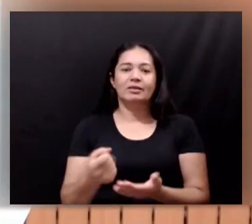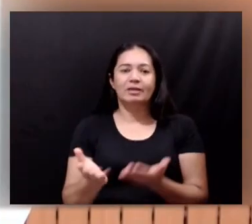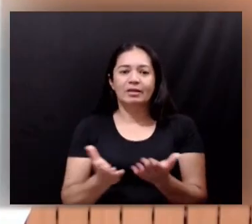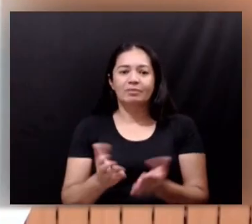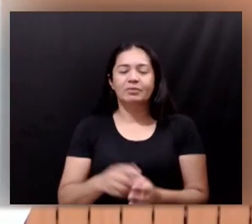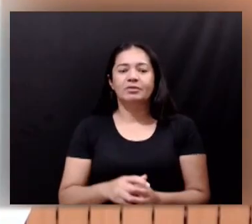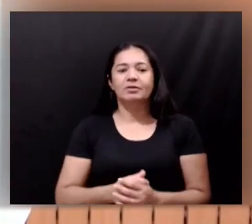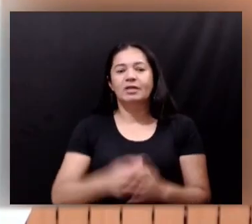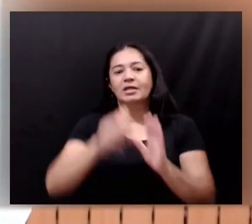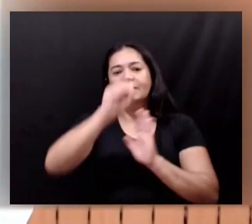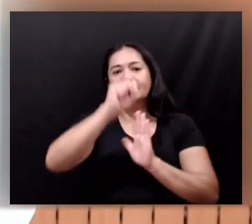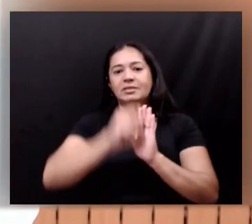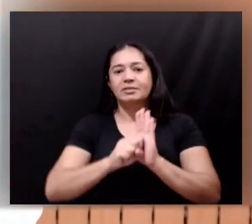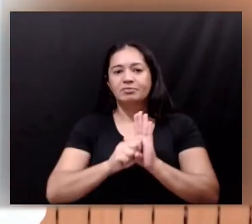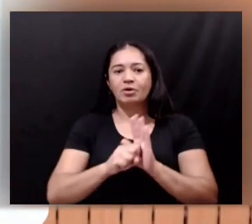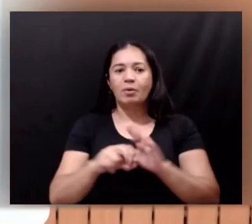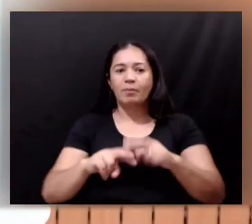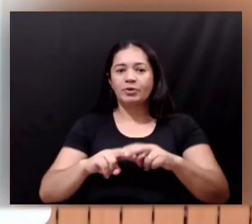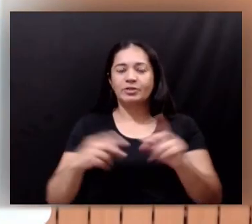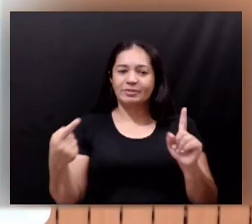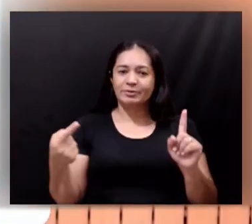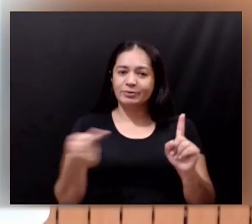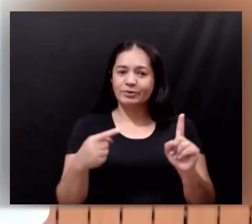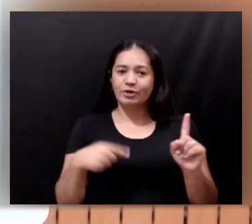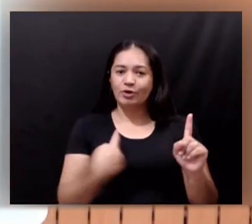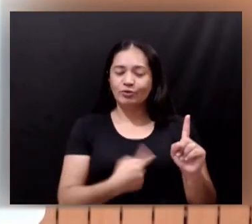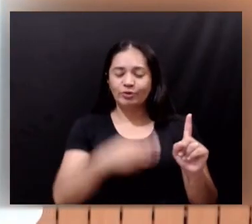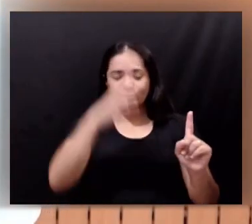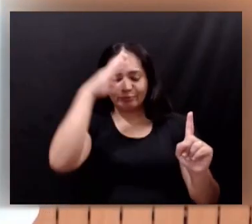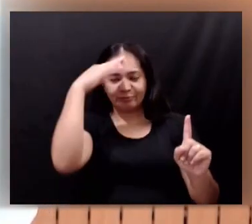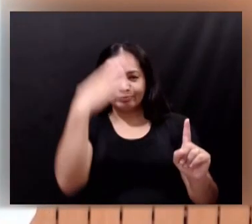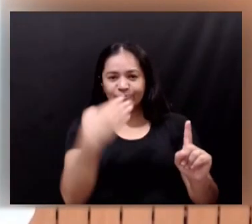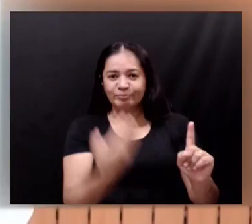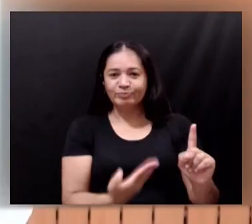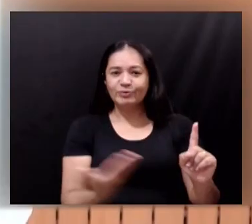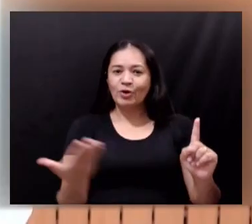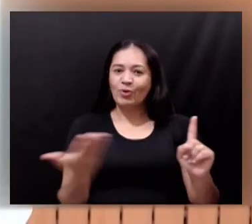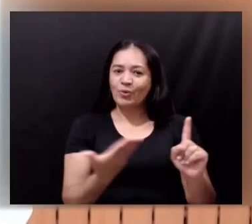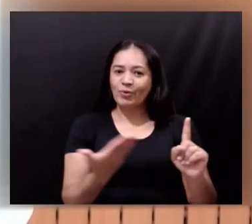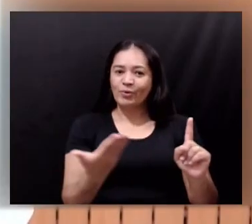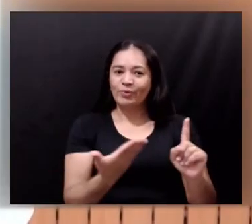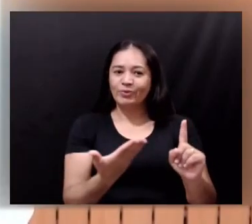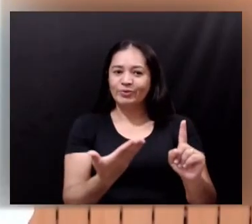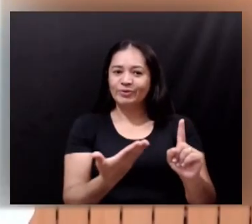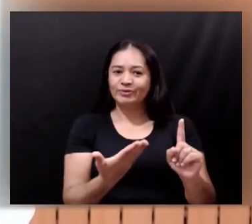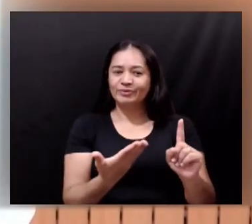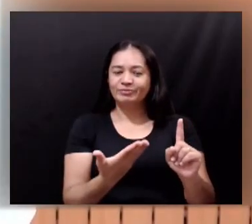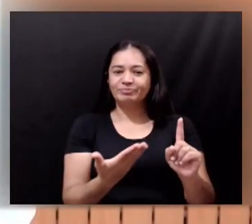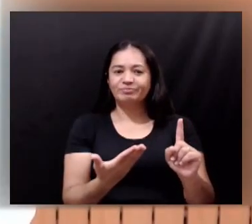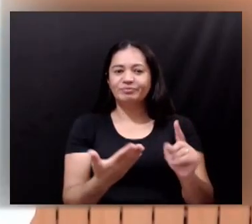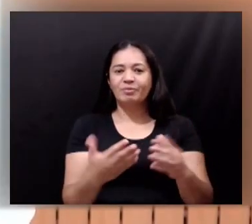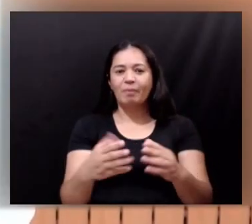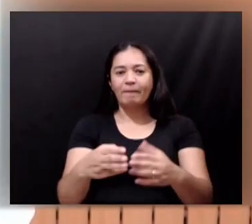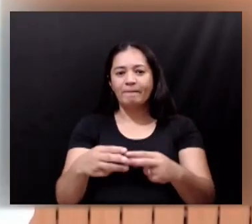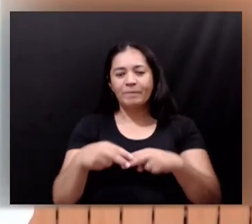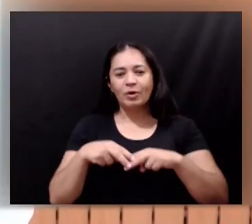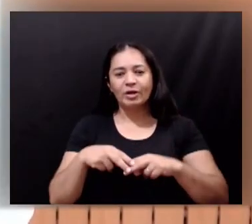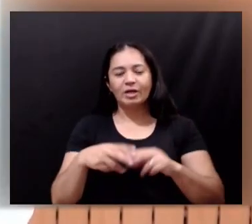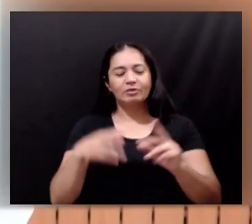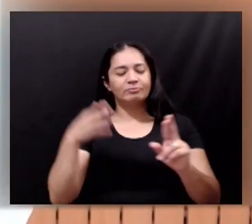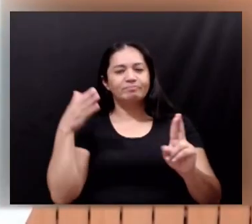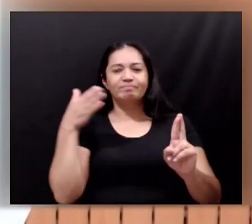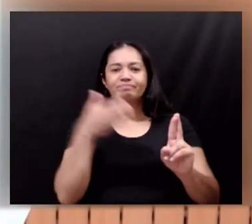que ele é o nosso homenageado de hoje, pela sua referência, mas, sobretudo,